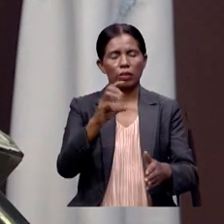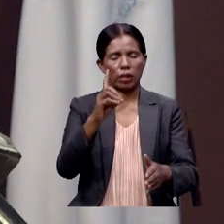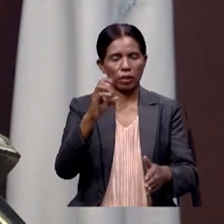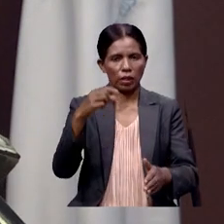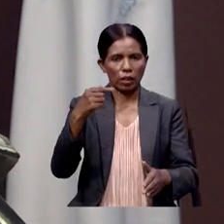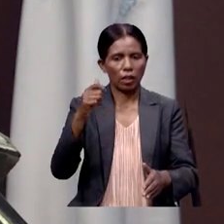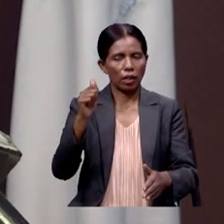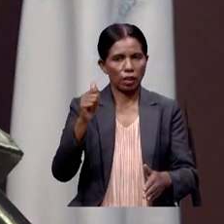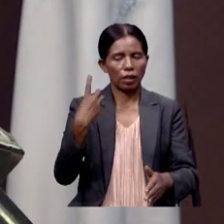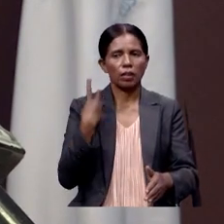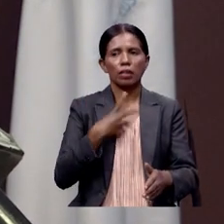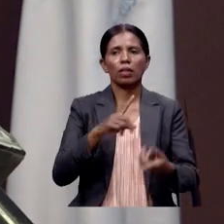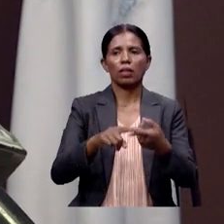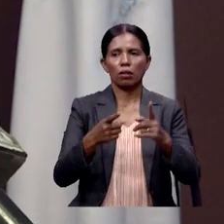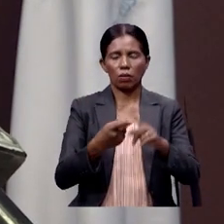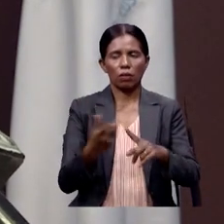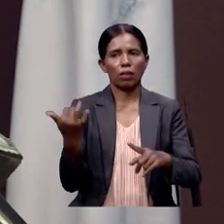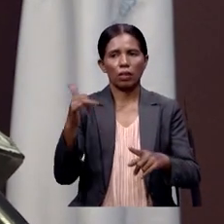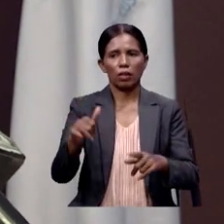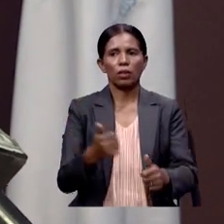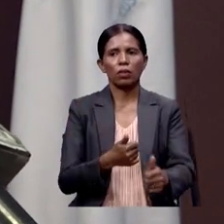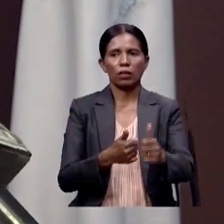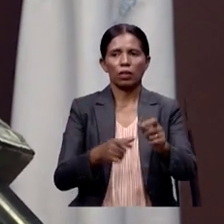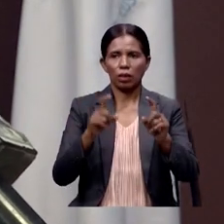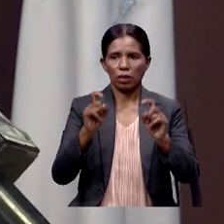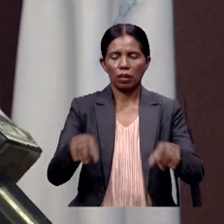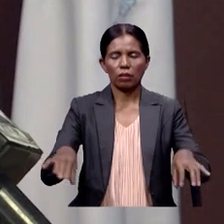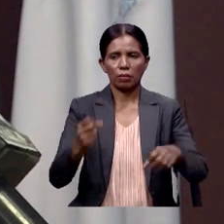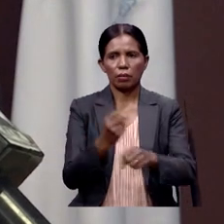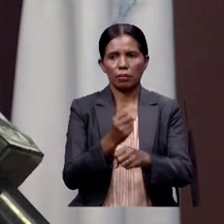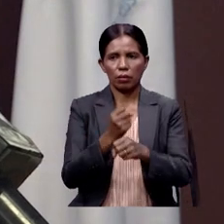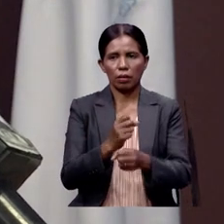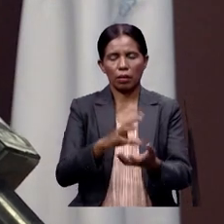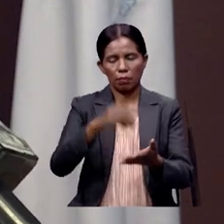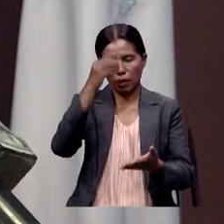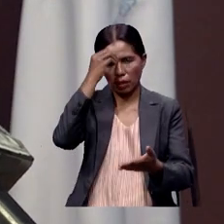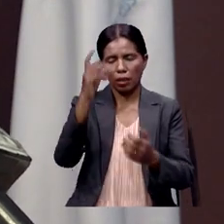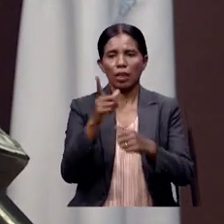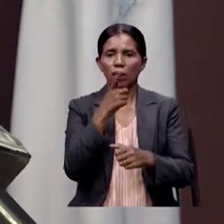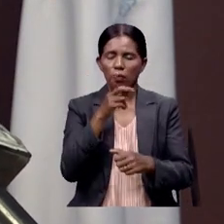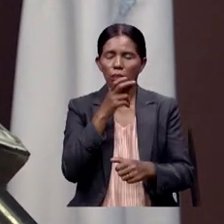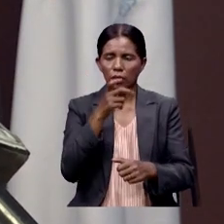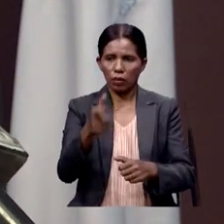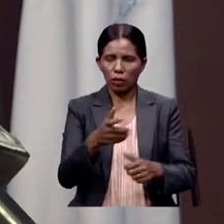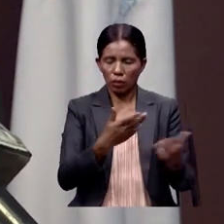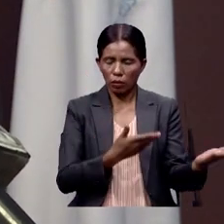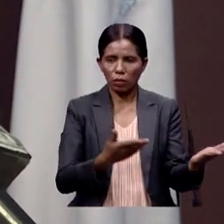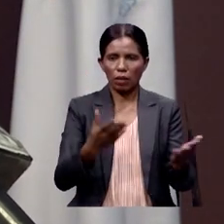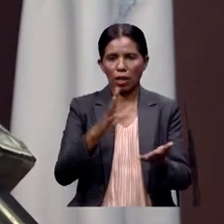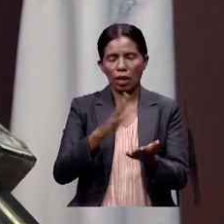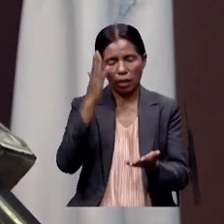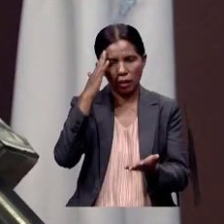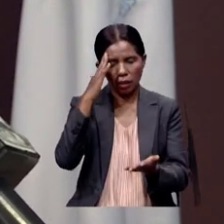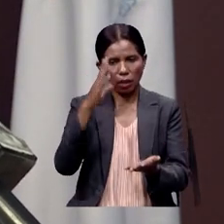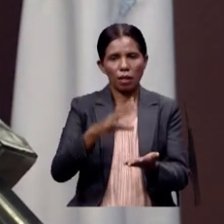itania colega será tuir nemos tem que esforçar para aprender português para velori absorvemos matérias ser na